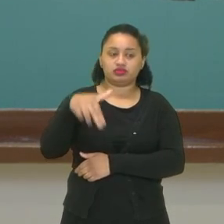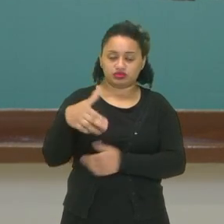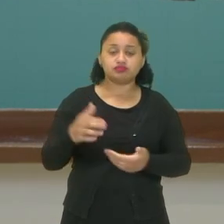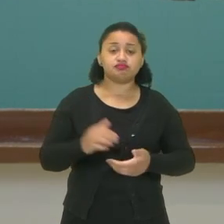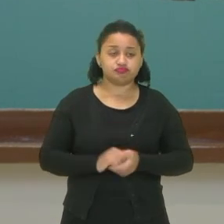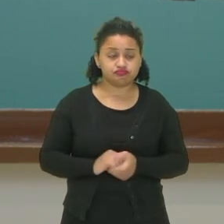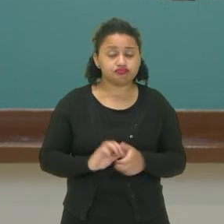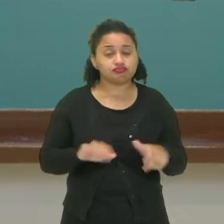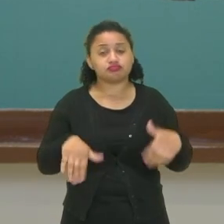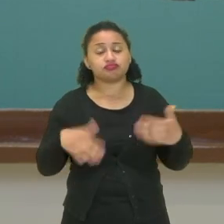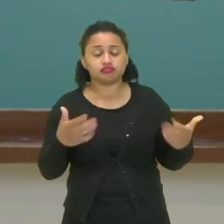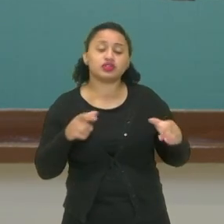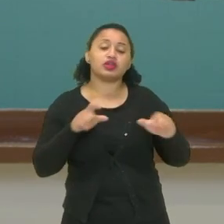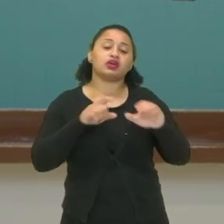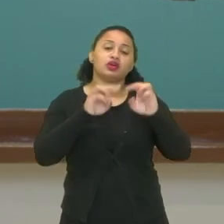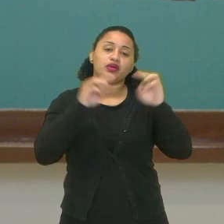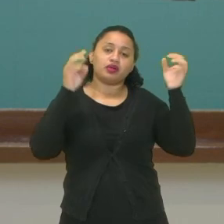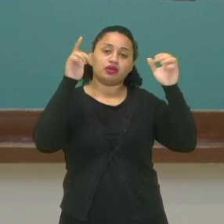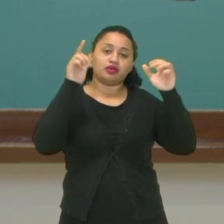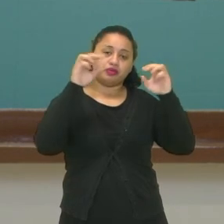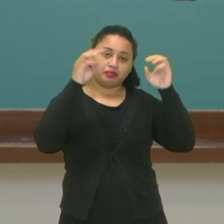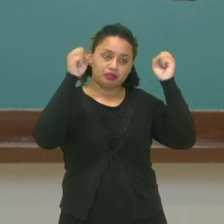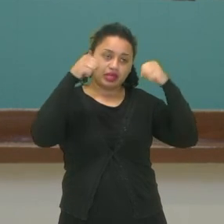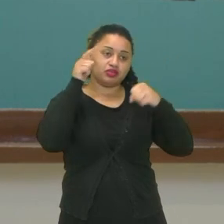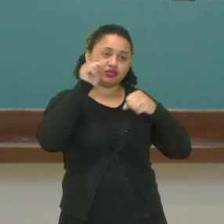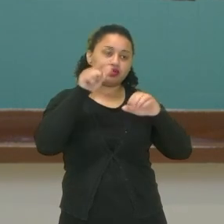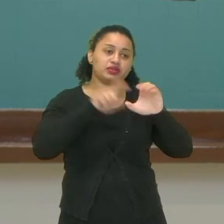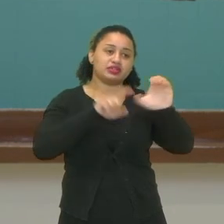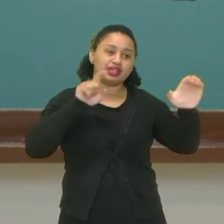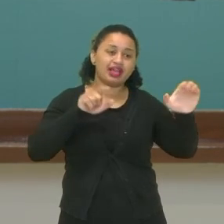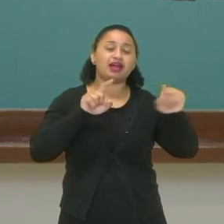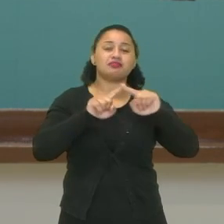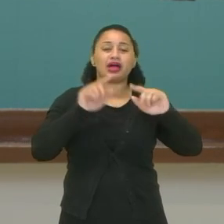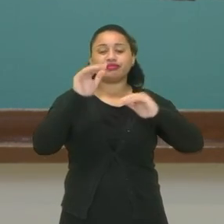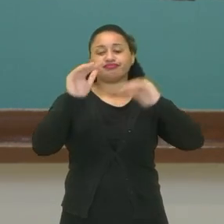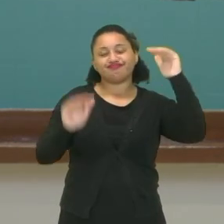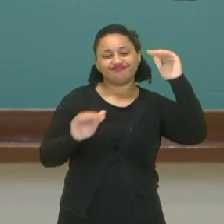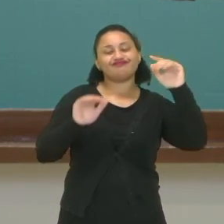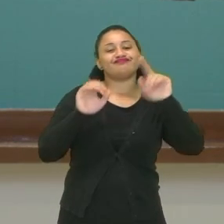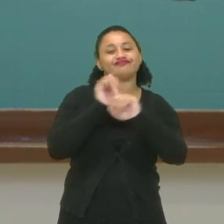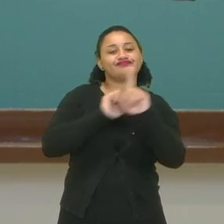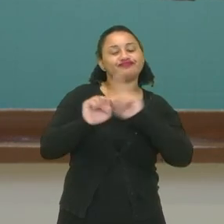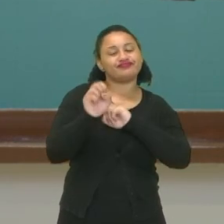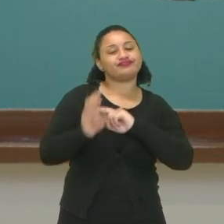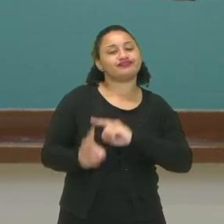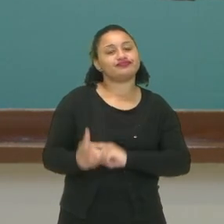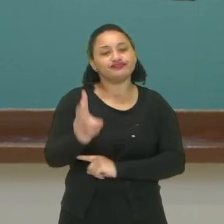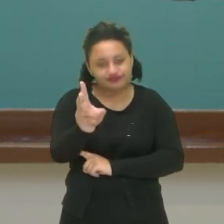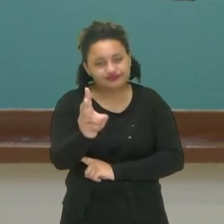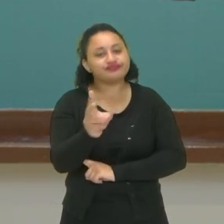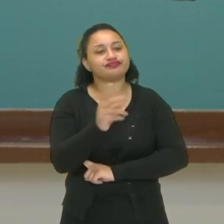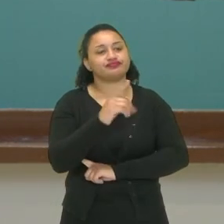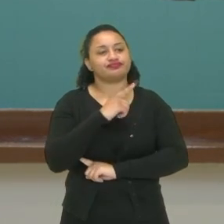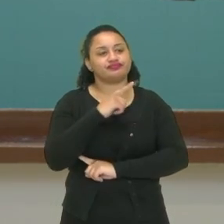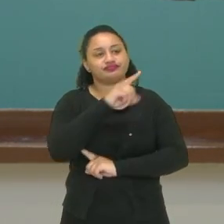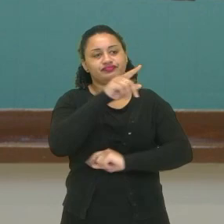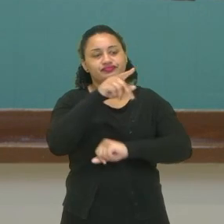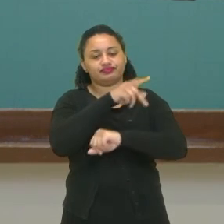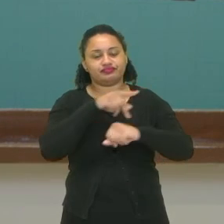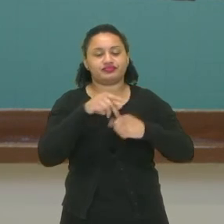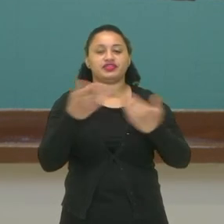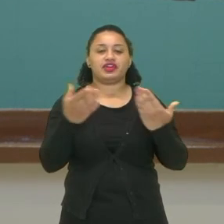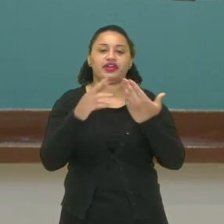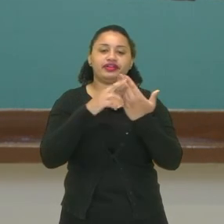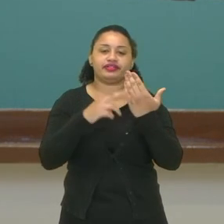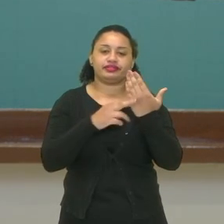E quando o México faz a sua independência, mantém-se as desigualdades nas estruturas sociais do país. Aqui